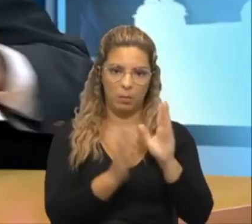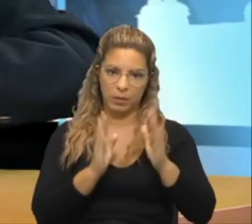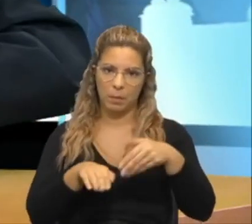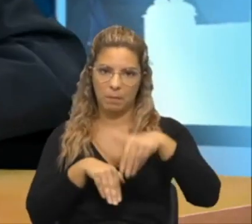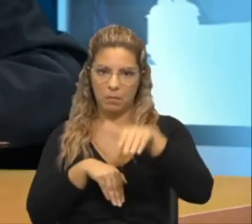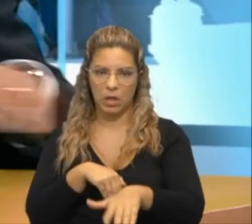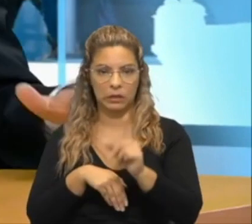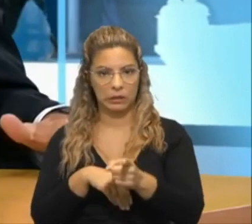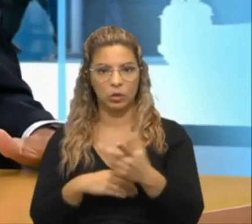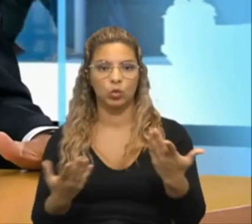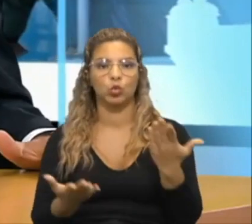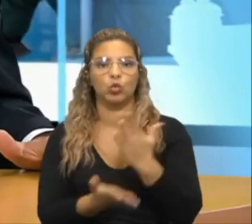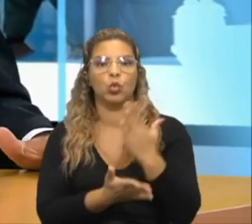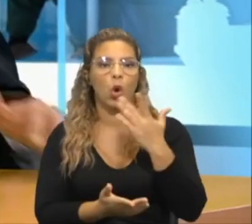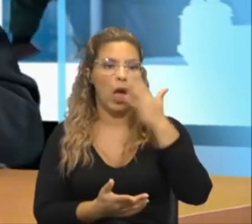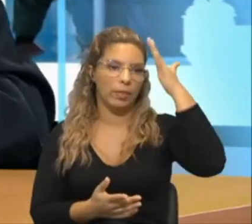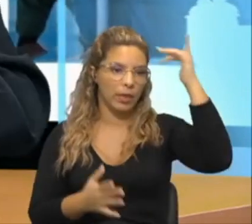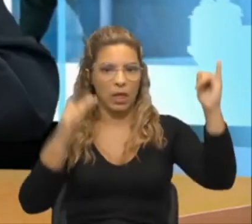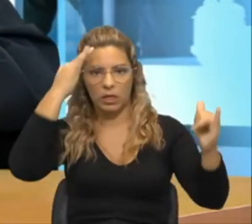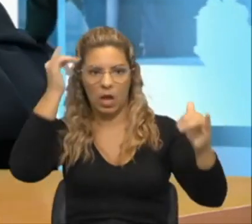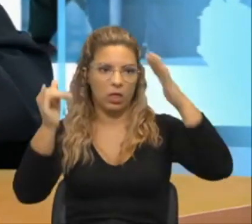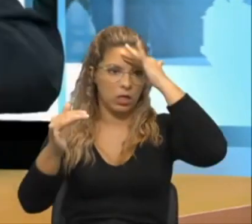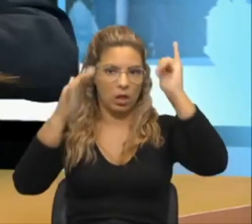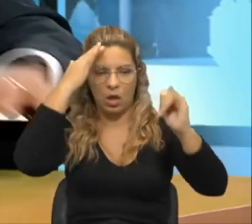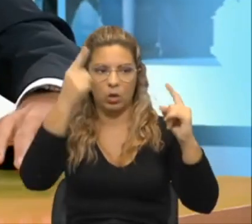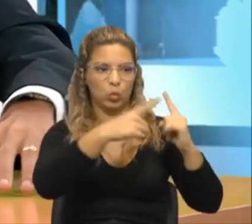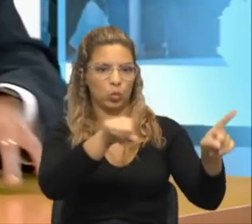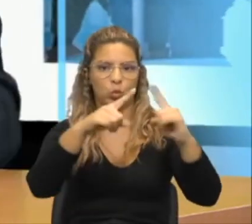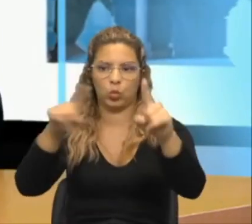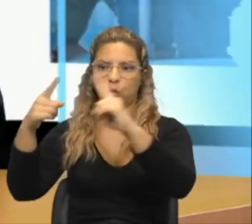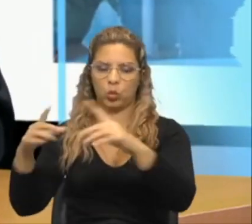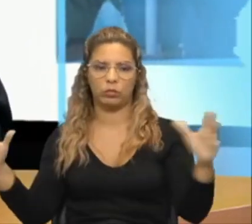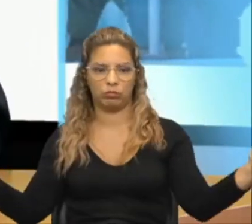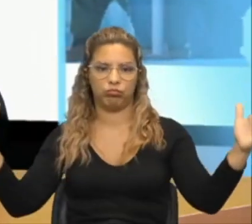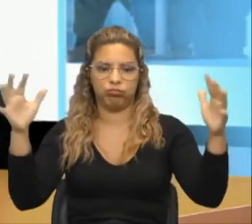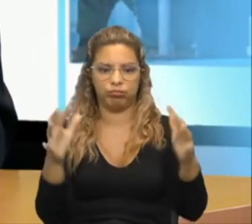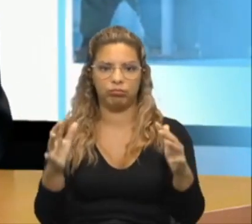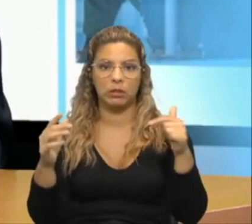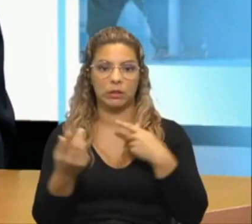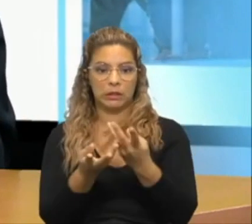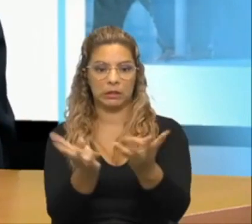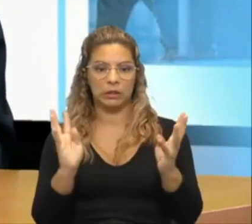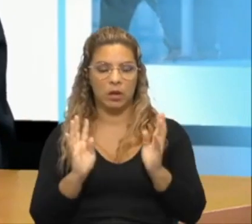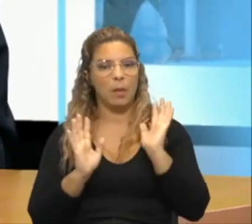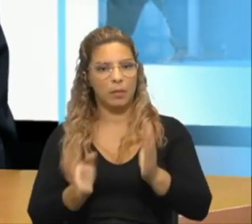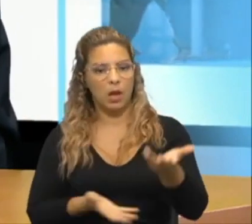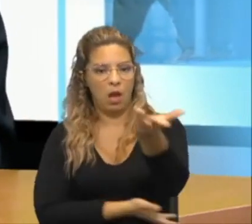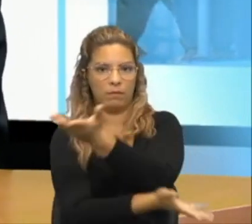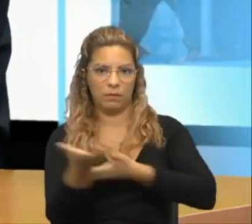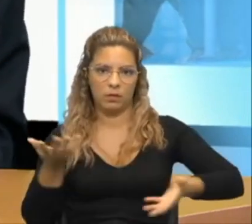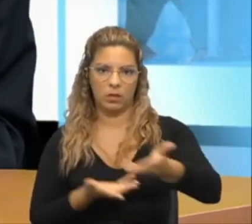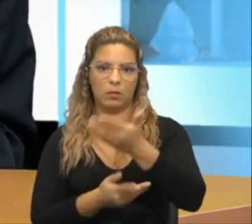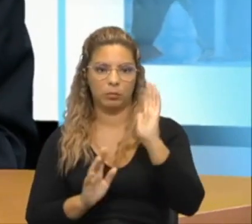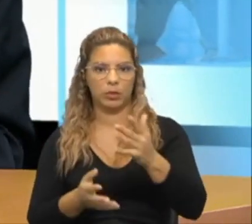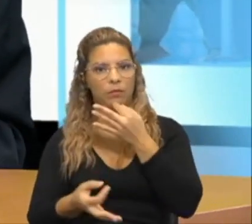não se faz simplesmente juntando pessoas com ideias diferentes. Não se faz simplesmente com o cruzamento de coisas diferentes. É preciso interação, é preciso diálogo. E por